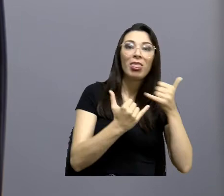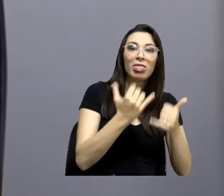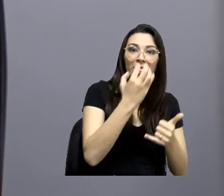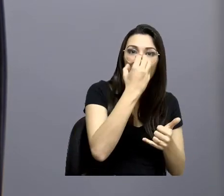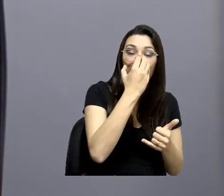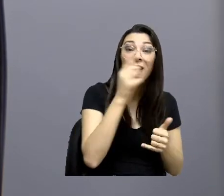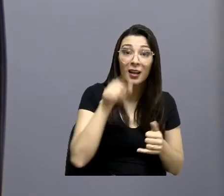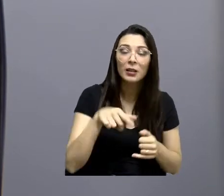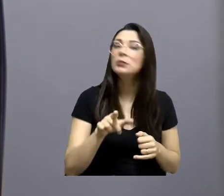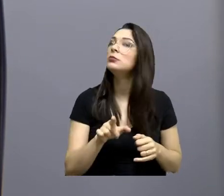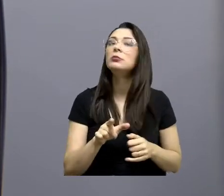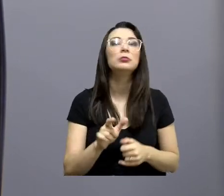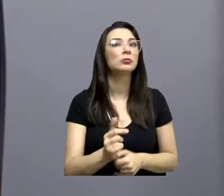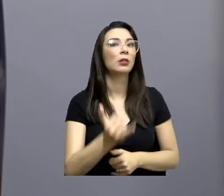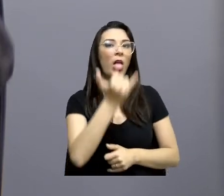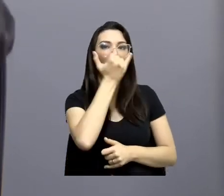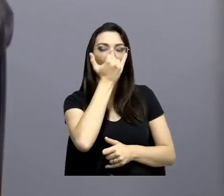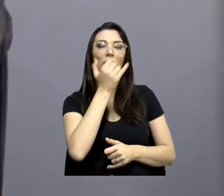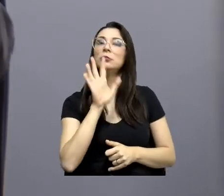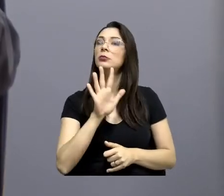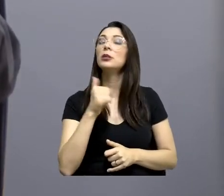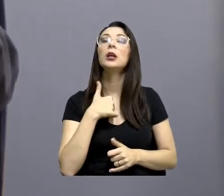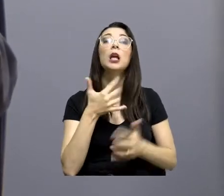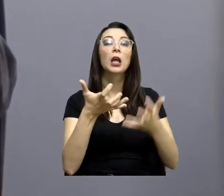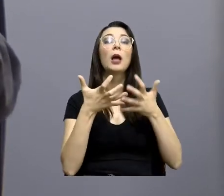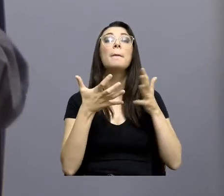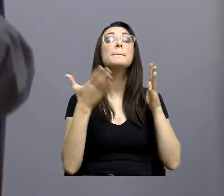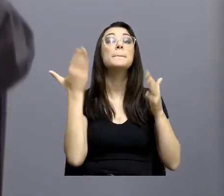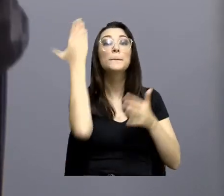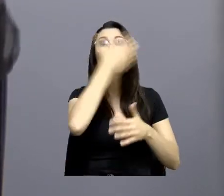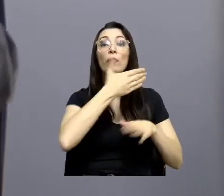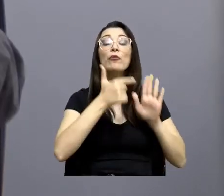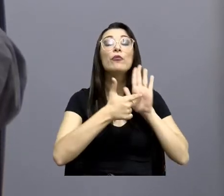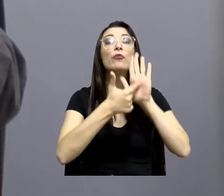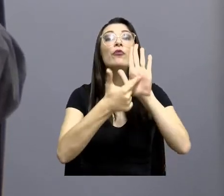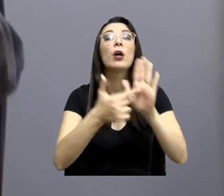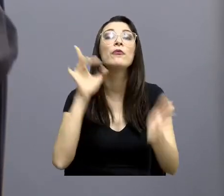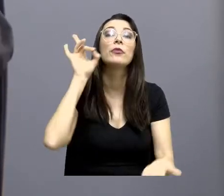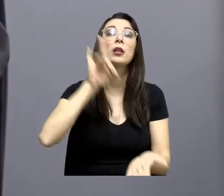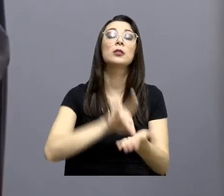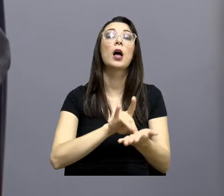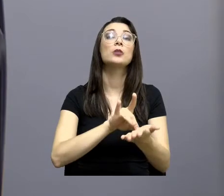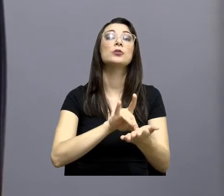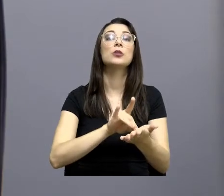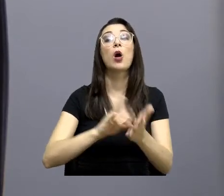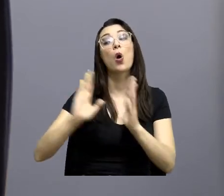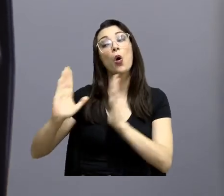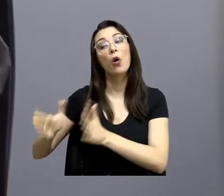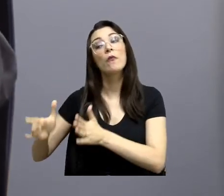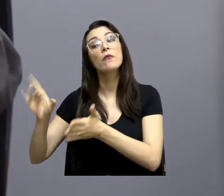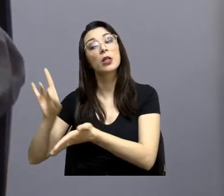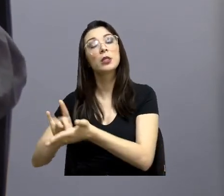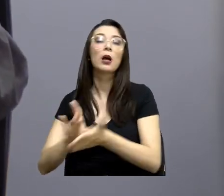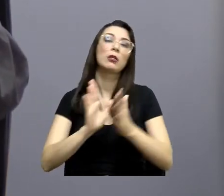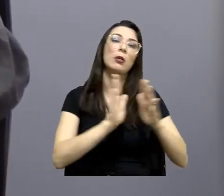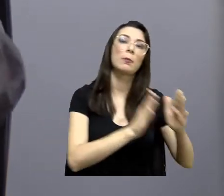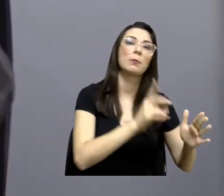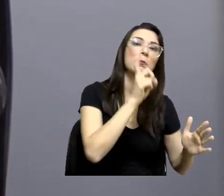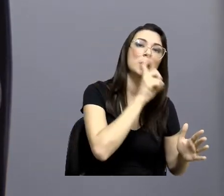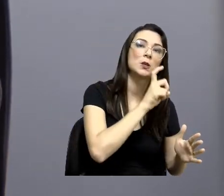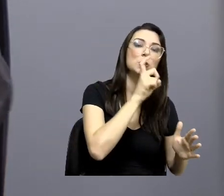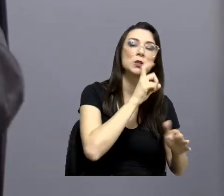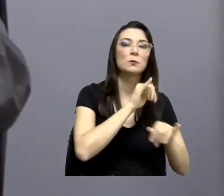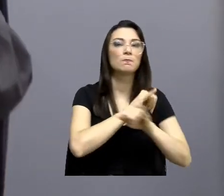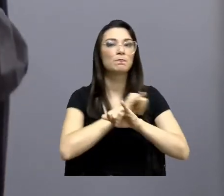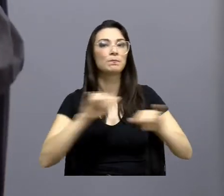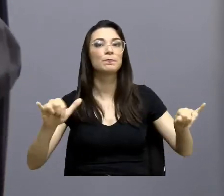a gente quer averiguar para mostrar para a população o que é realmente verdade e o que é mentira. Tem